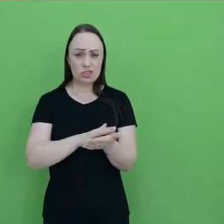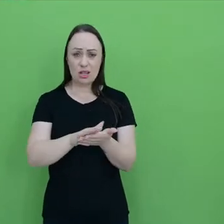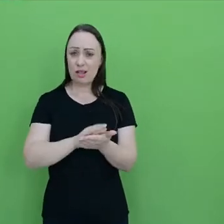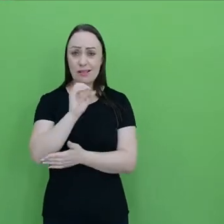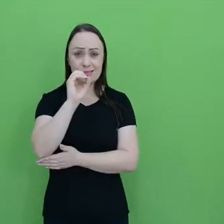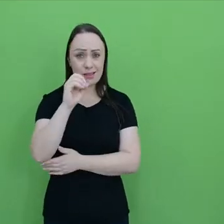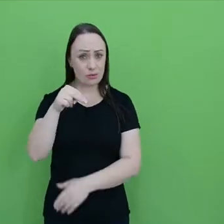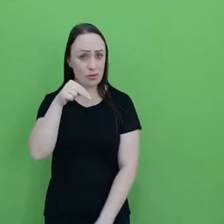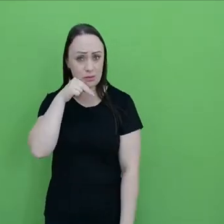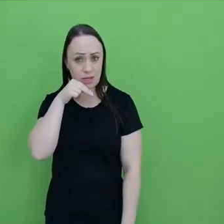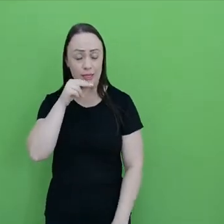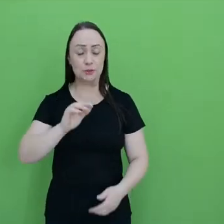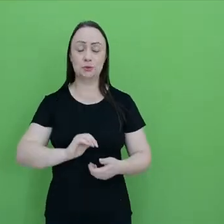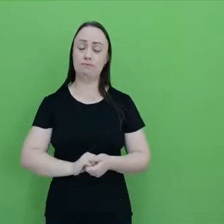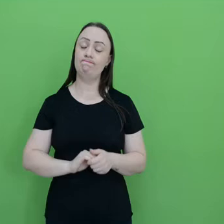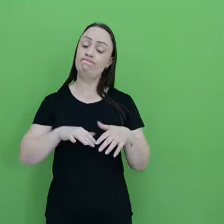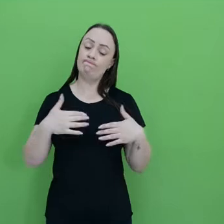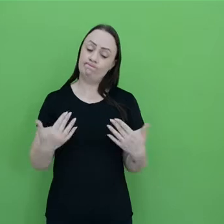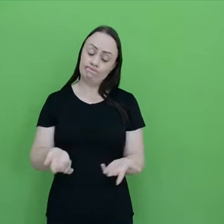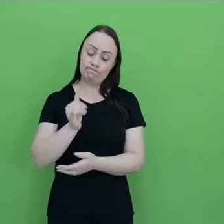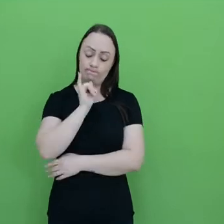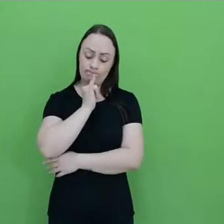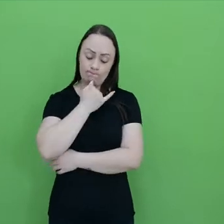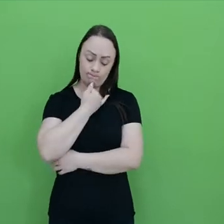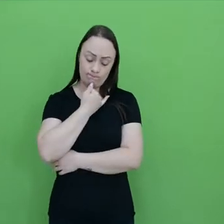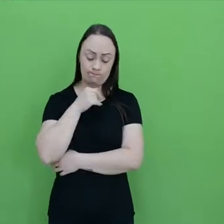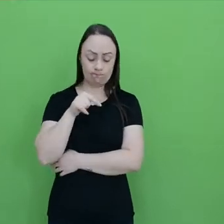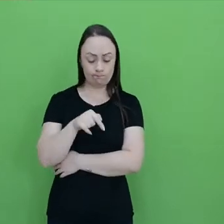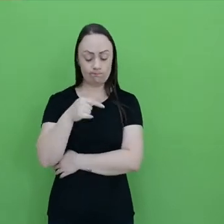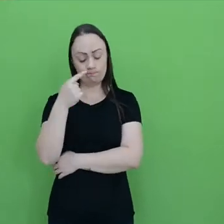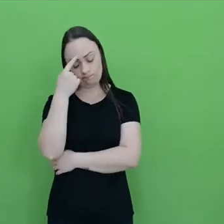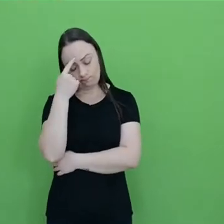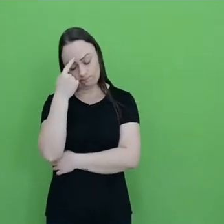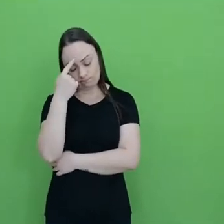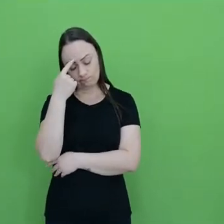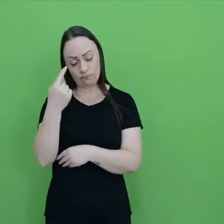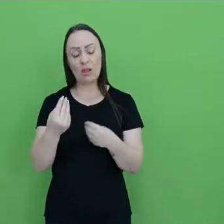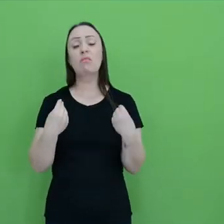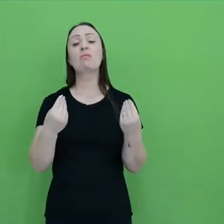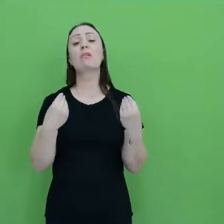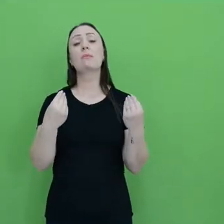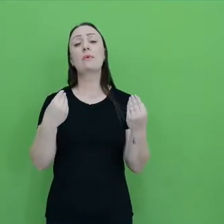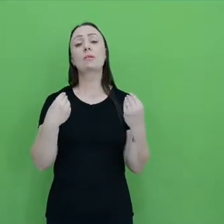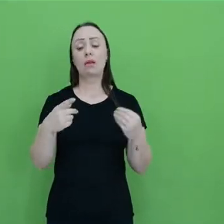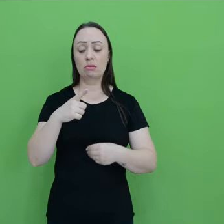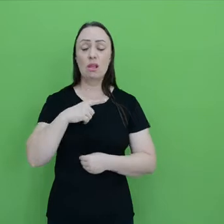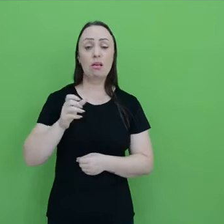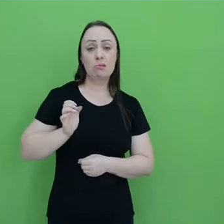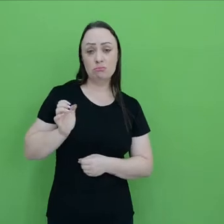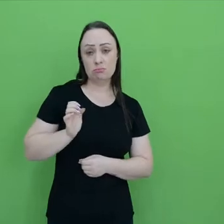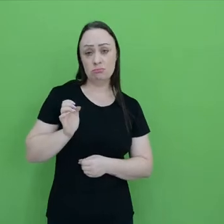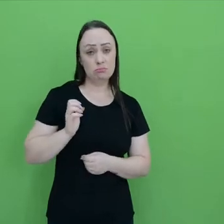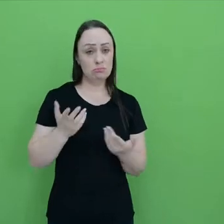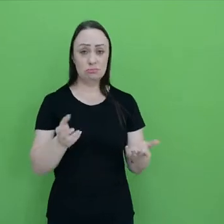neto. Bom, Ivanka ficou triste com essa situação e ela dizia: de que me adianta ter toda